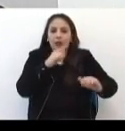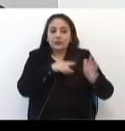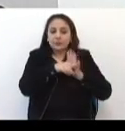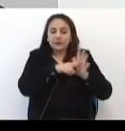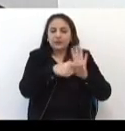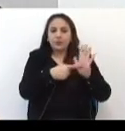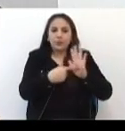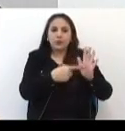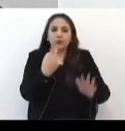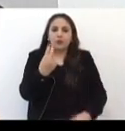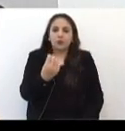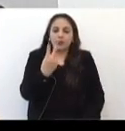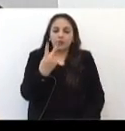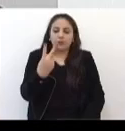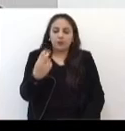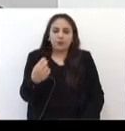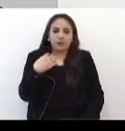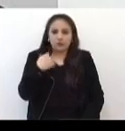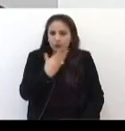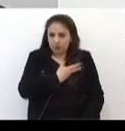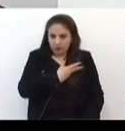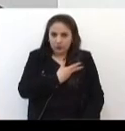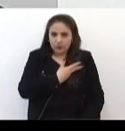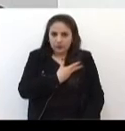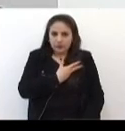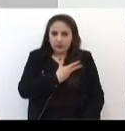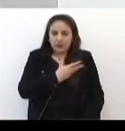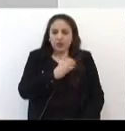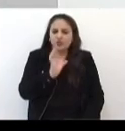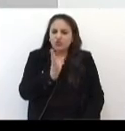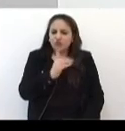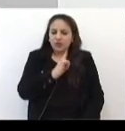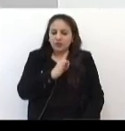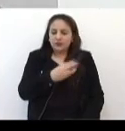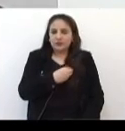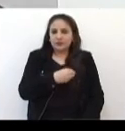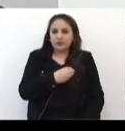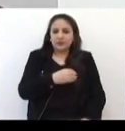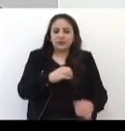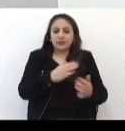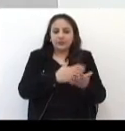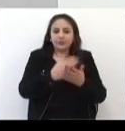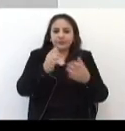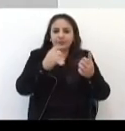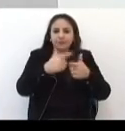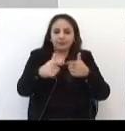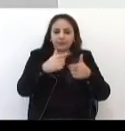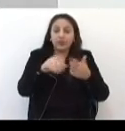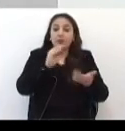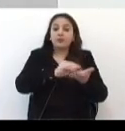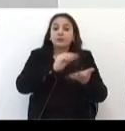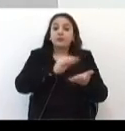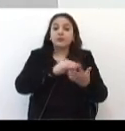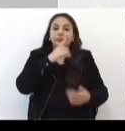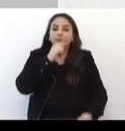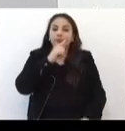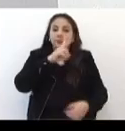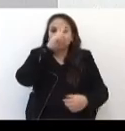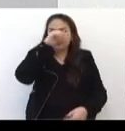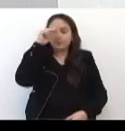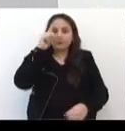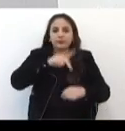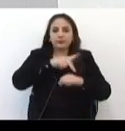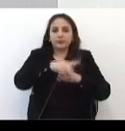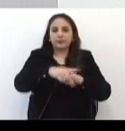mostra que em 2020 nós estaremos já iniciando um problema de falta de água do município de Passo